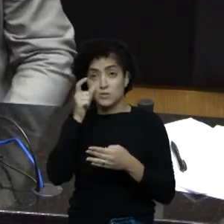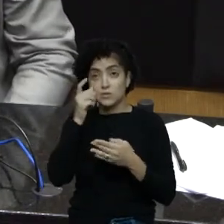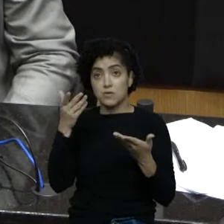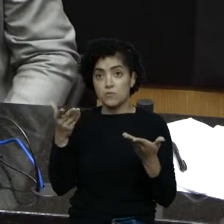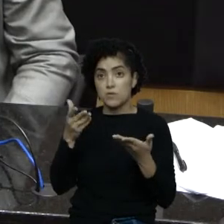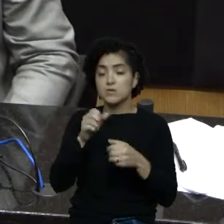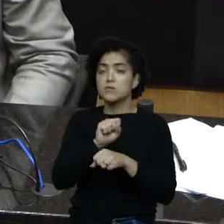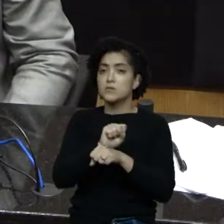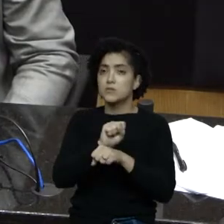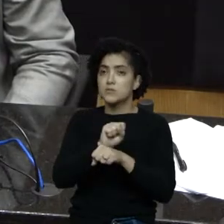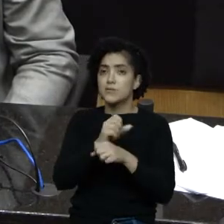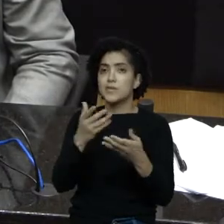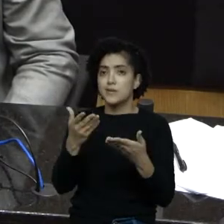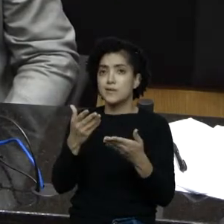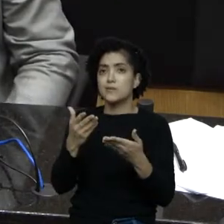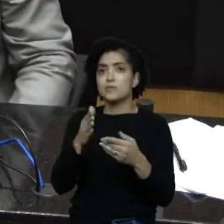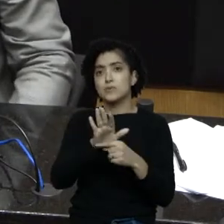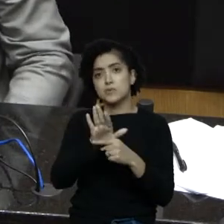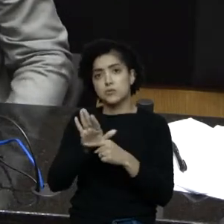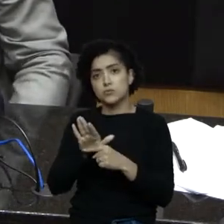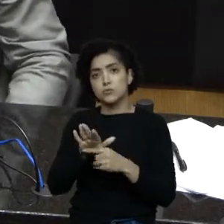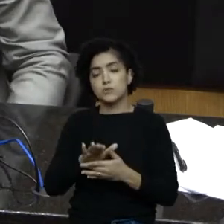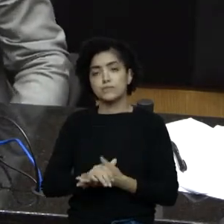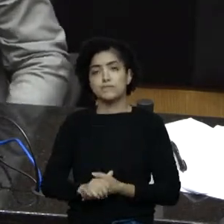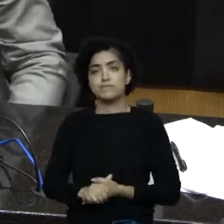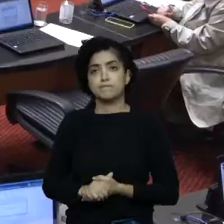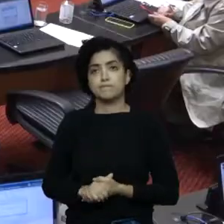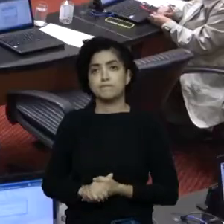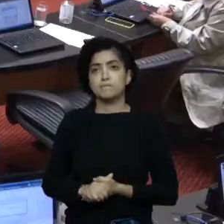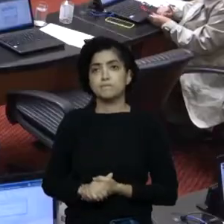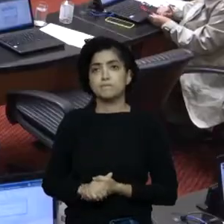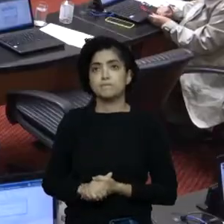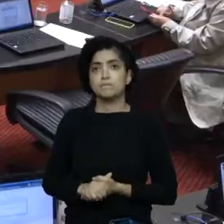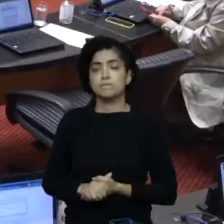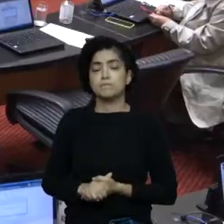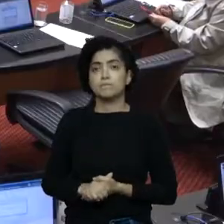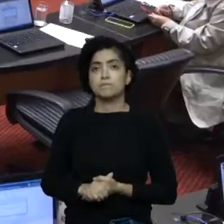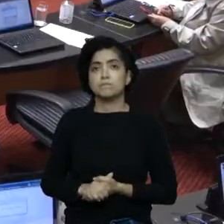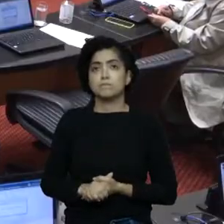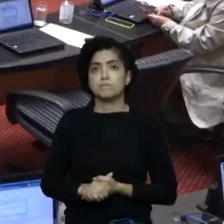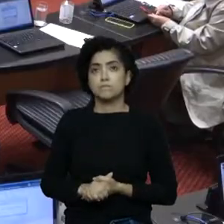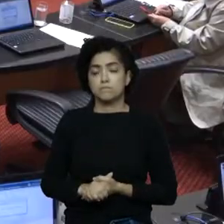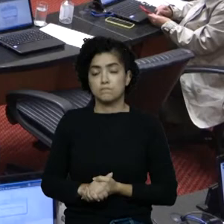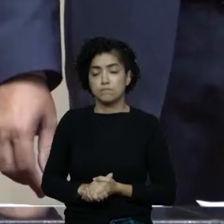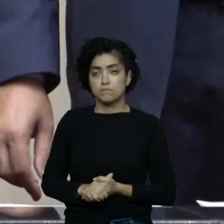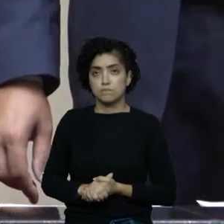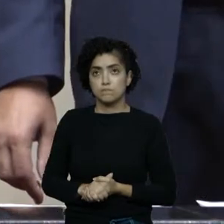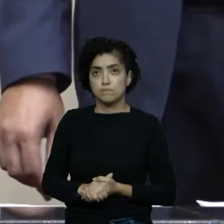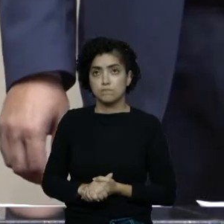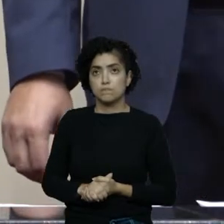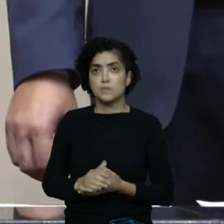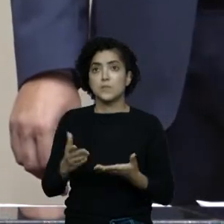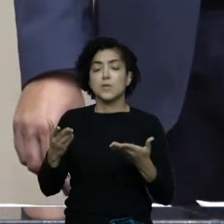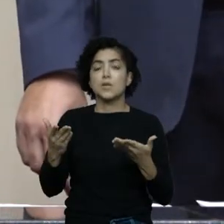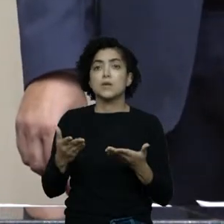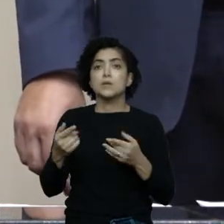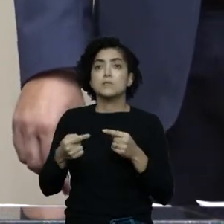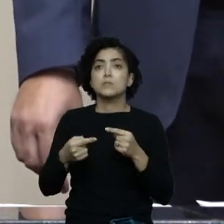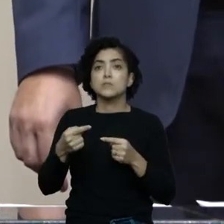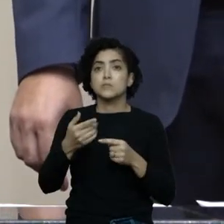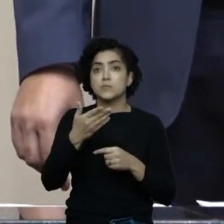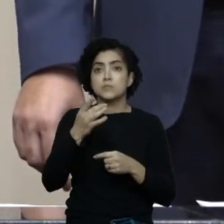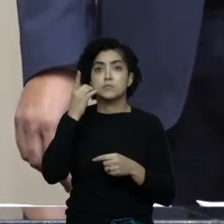que estão esperando esses benefícios e obrigado Deputado Jessé ainda para discutir